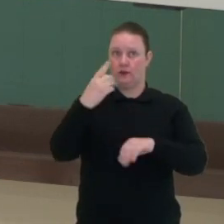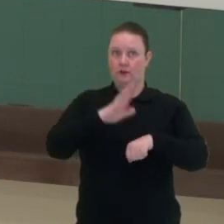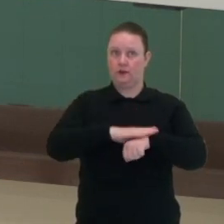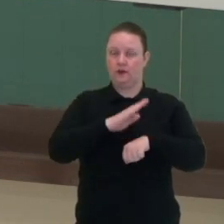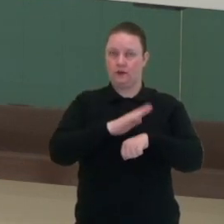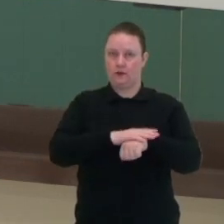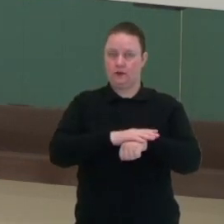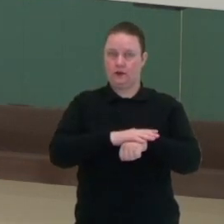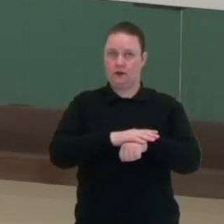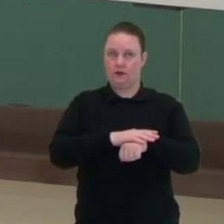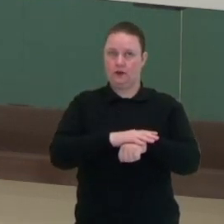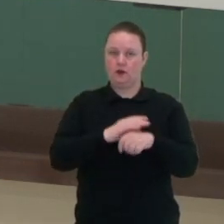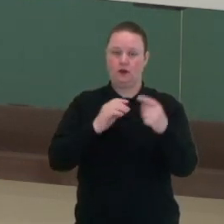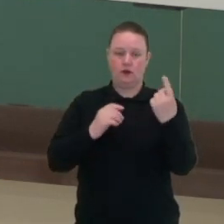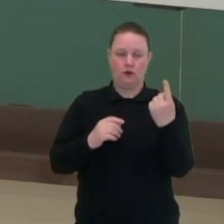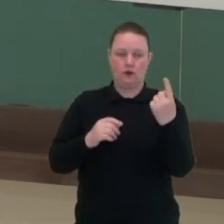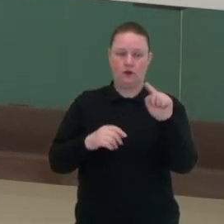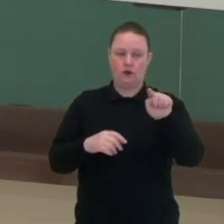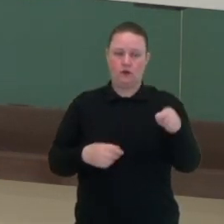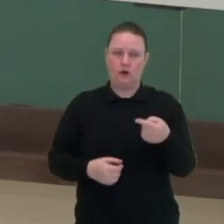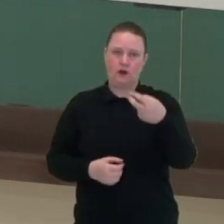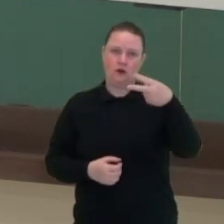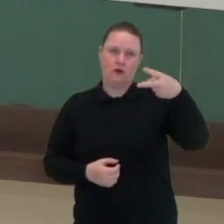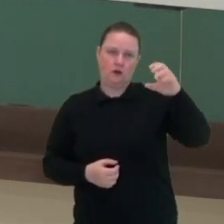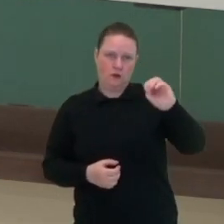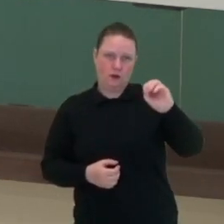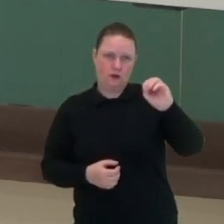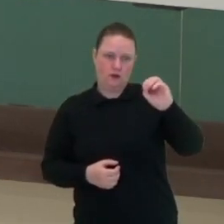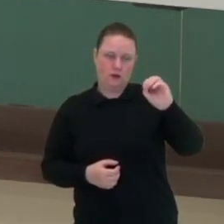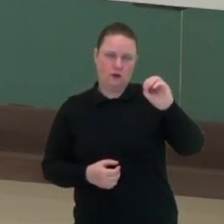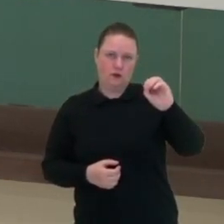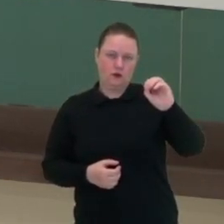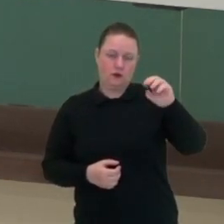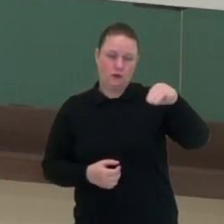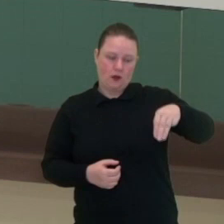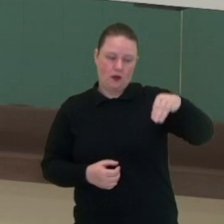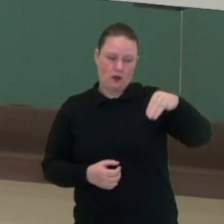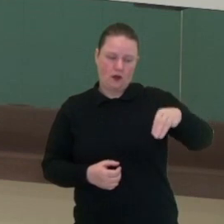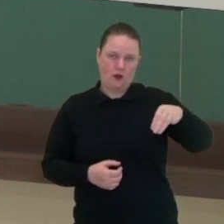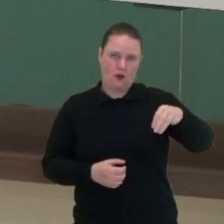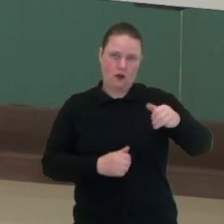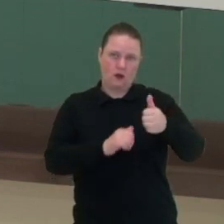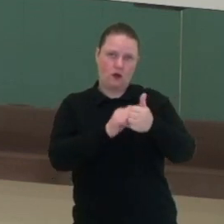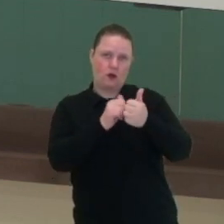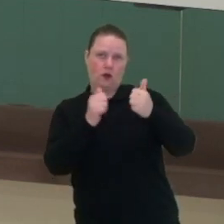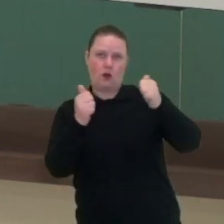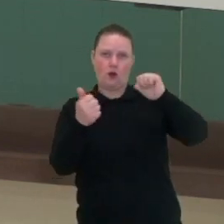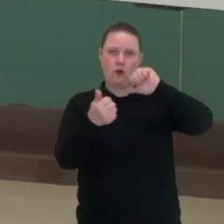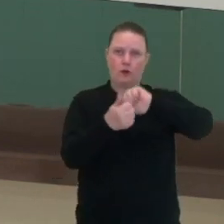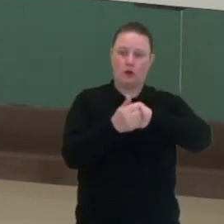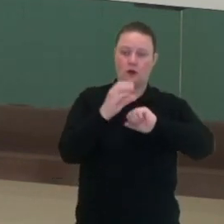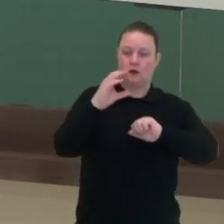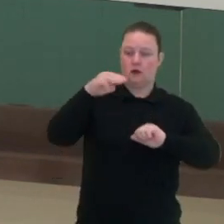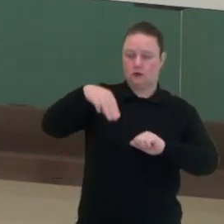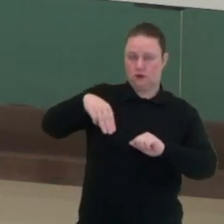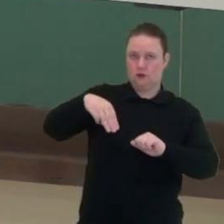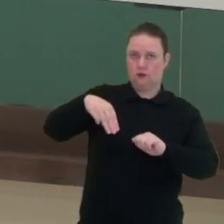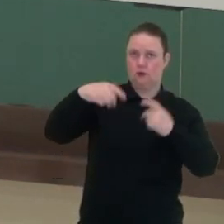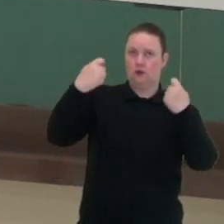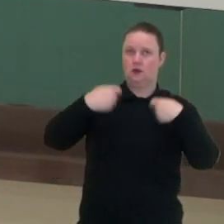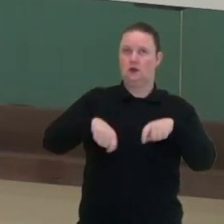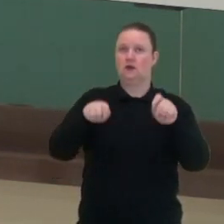vamos transformar 1,20 m em centímetros, para tanto, nós temos que multiplicar